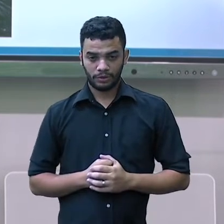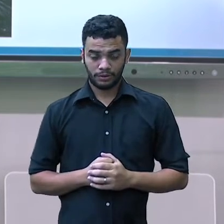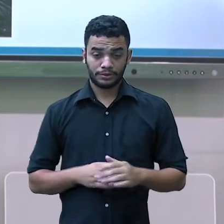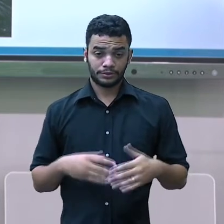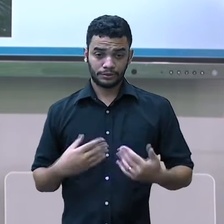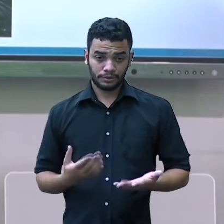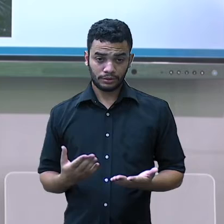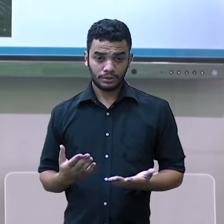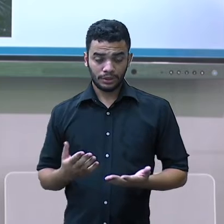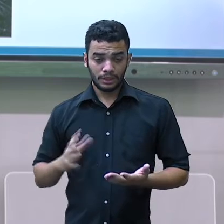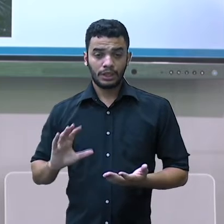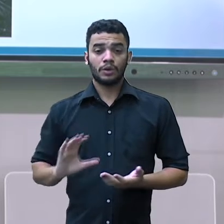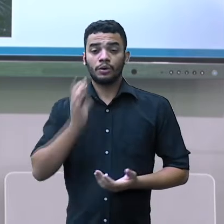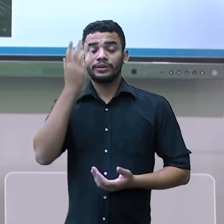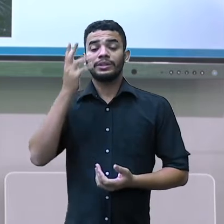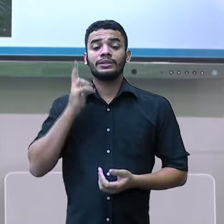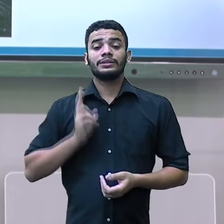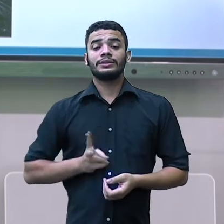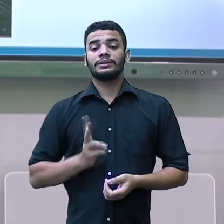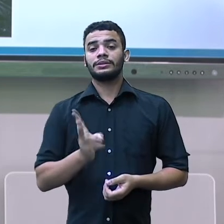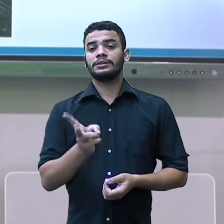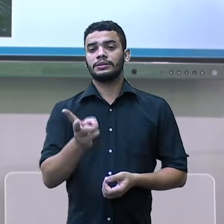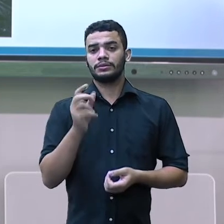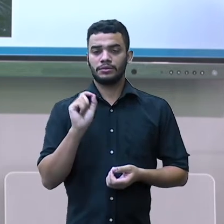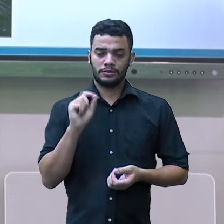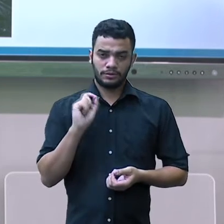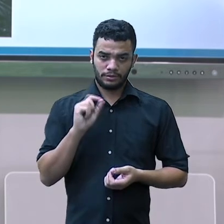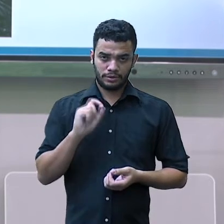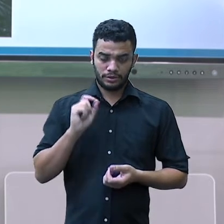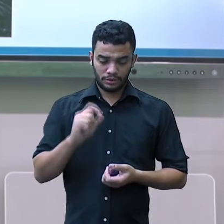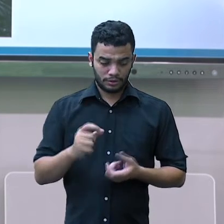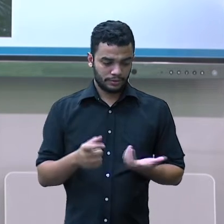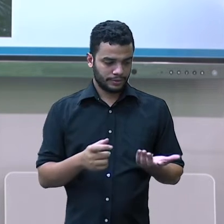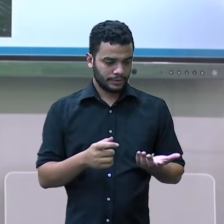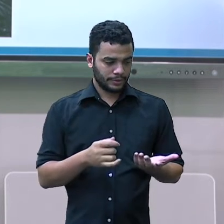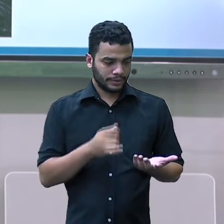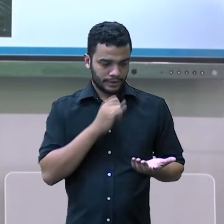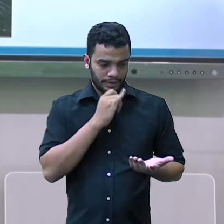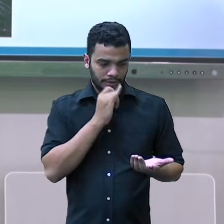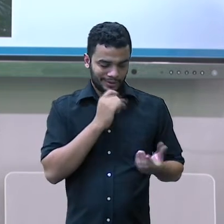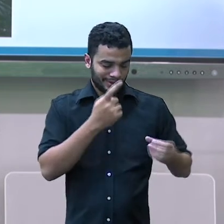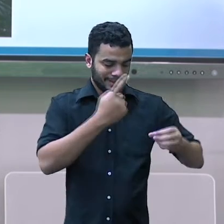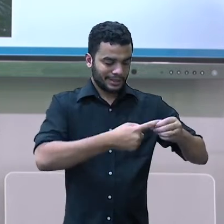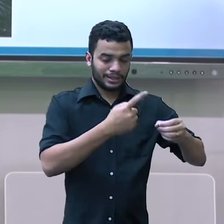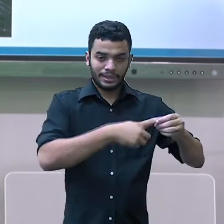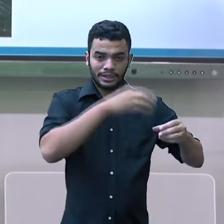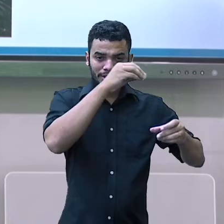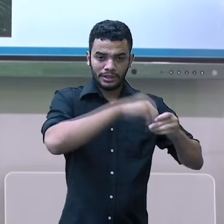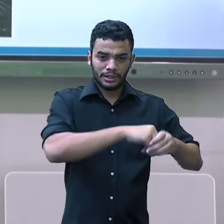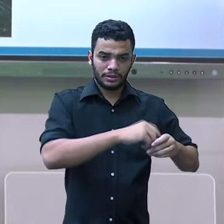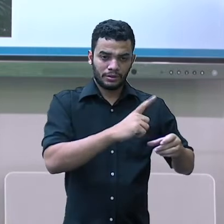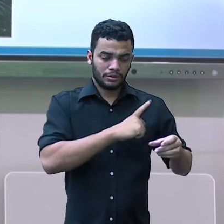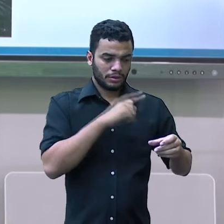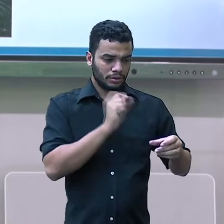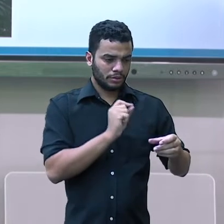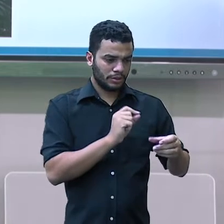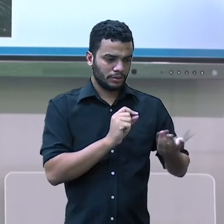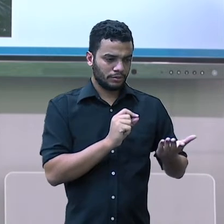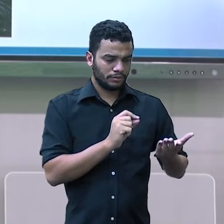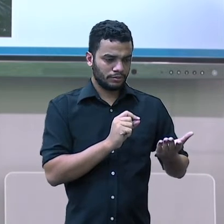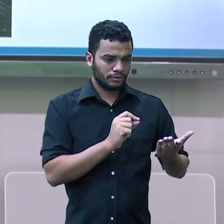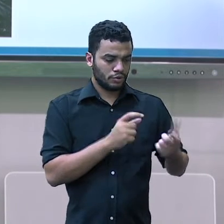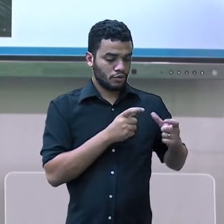um bairro específico onde as indústrias, a maioria das indústrias se concentram, como